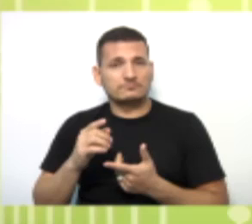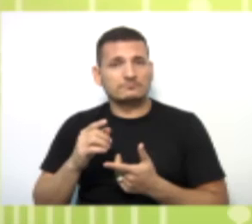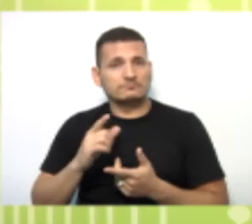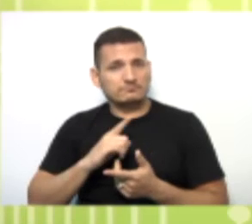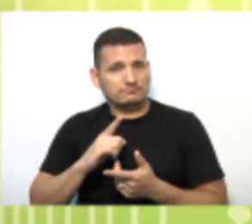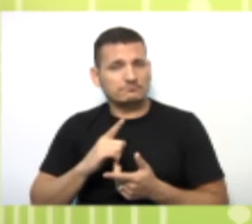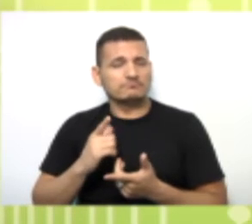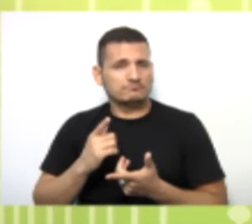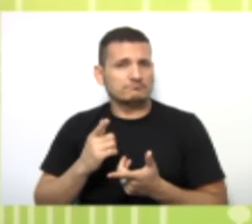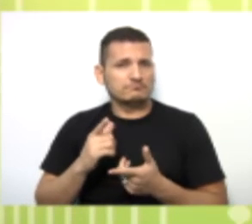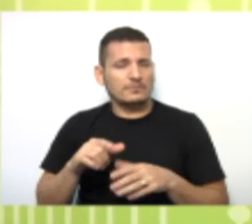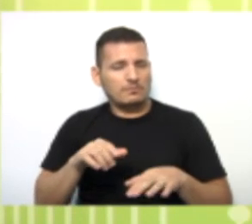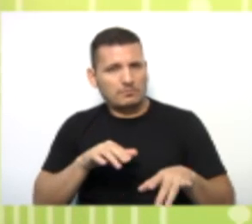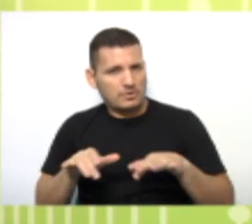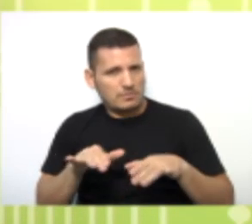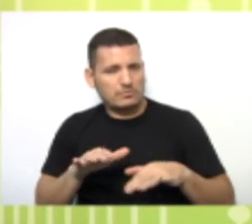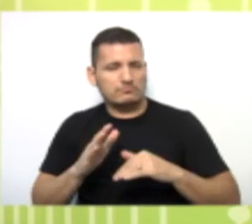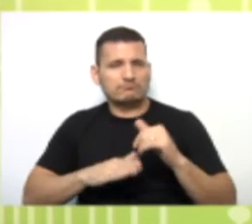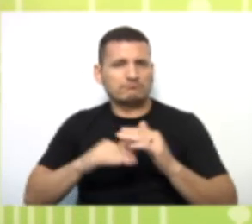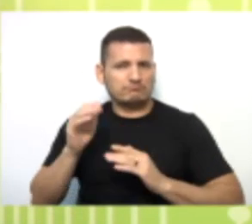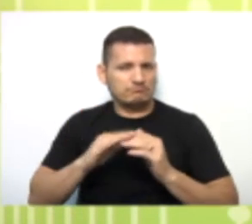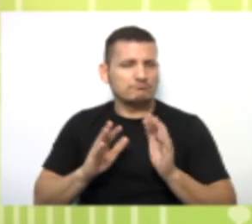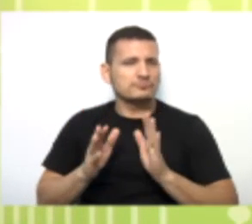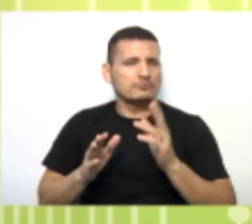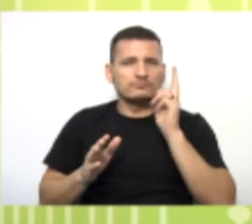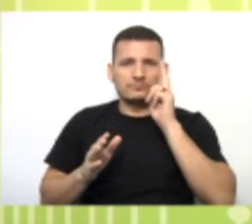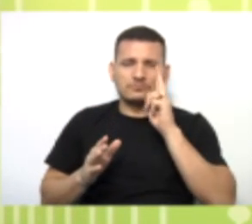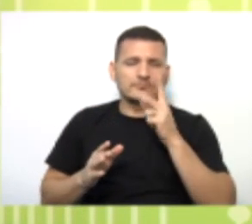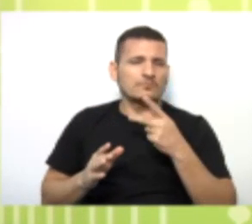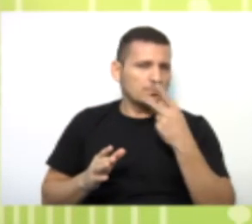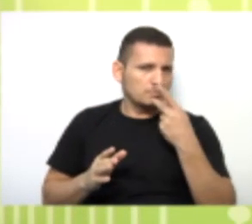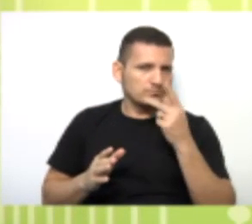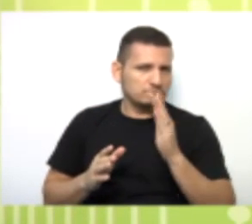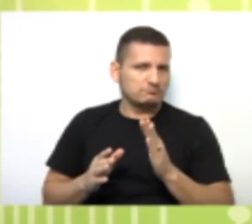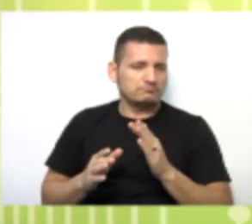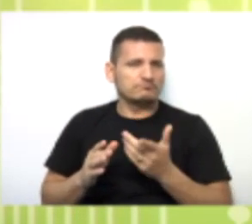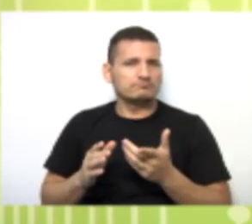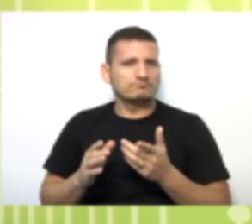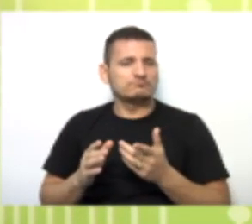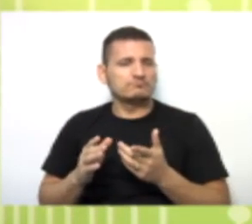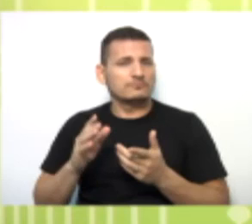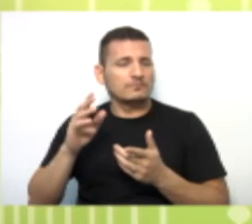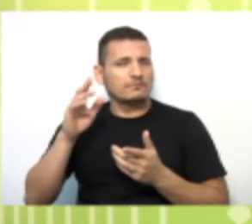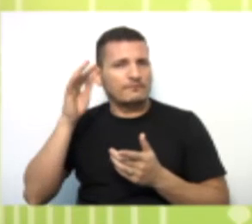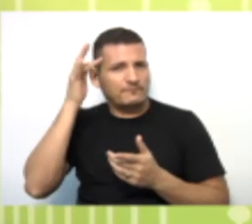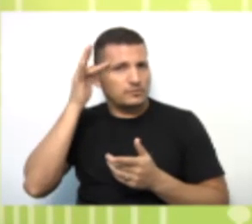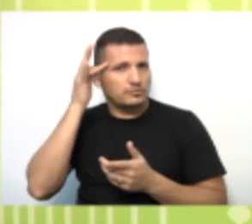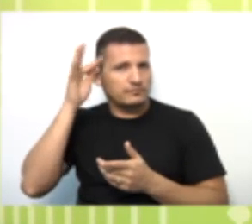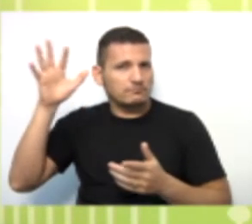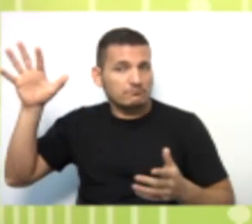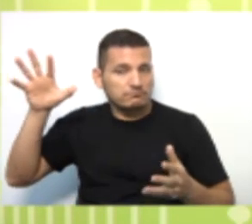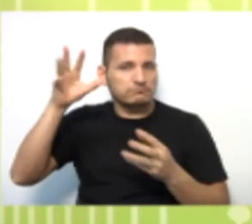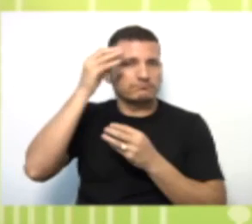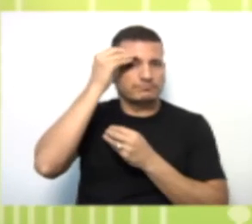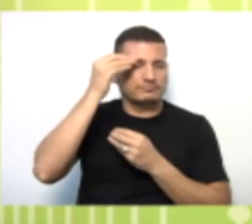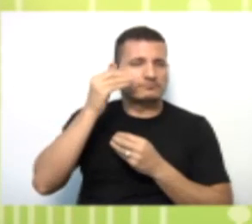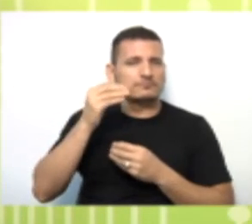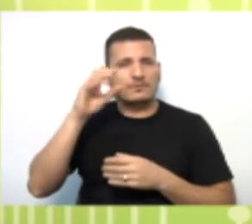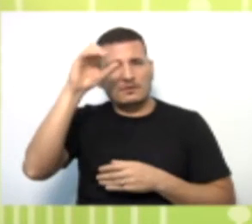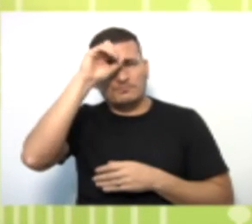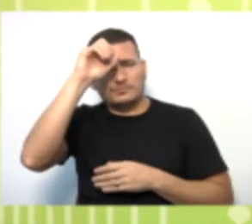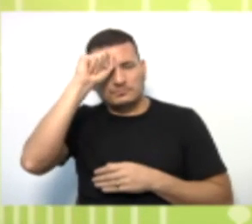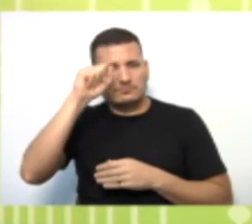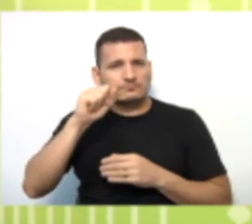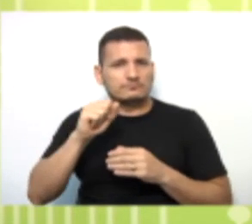importantíssimos de pessoas, de grandes programadores, tá? Que usufruíram um pouco da filosofia para poder praticar a lógica